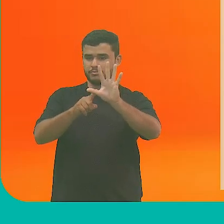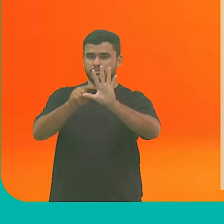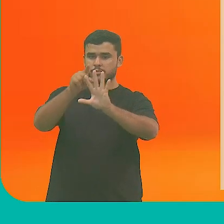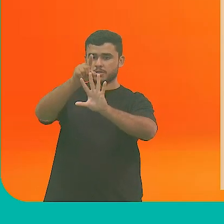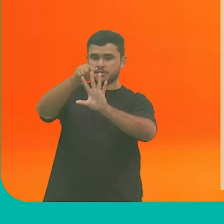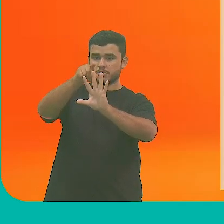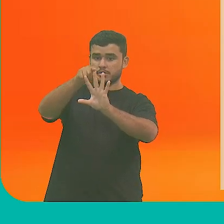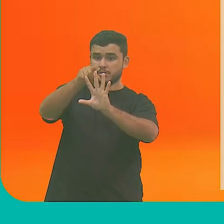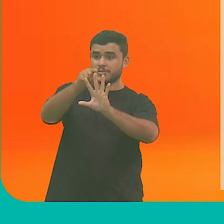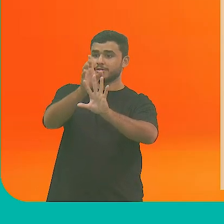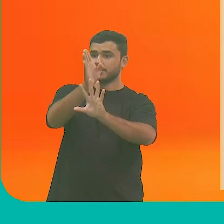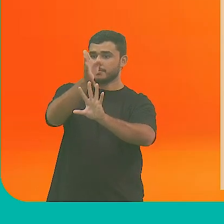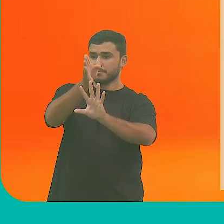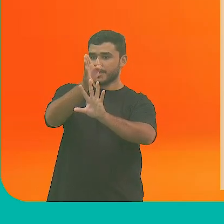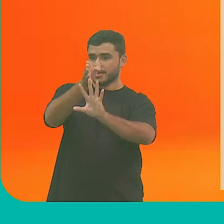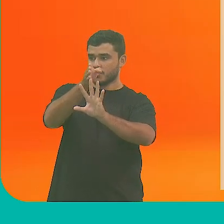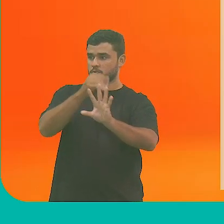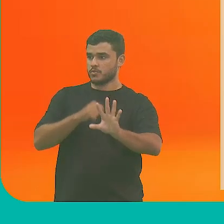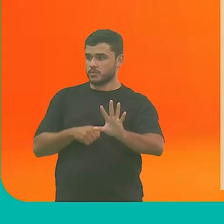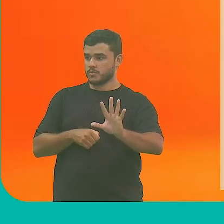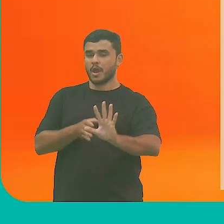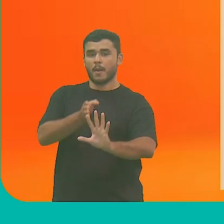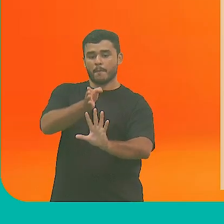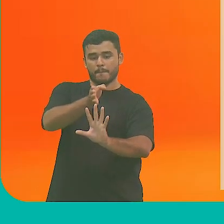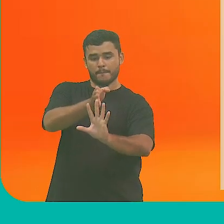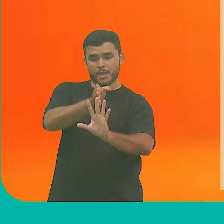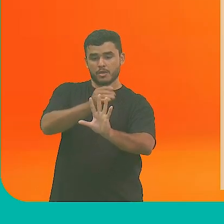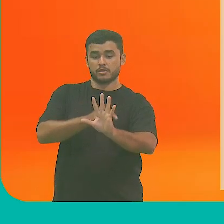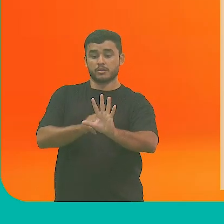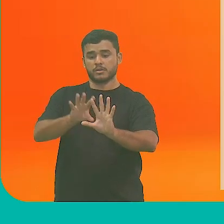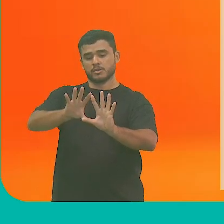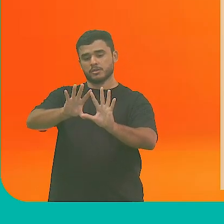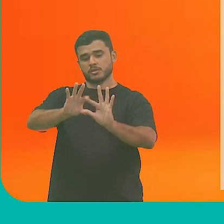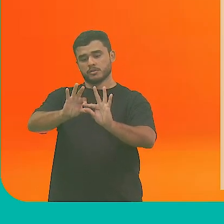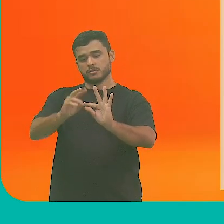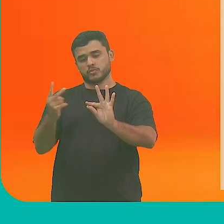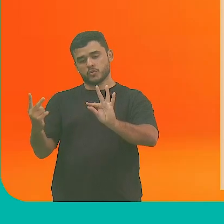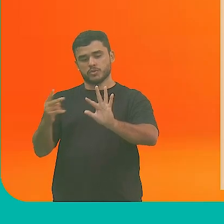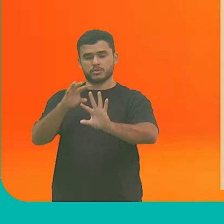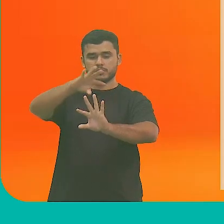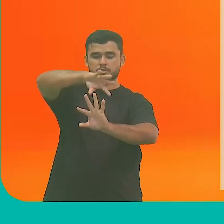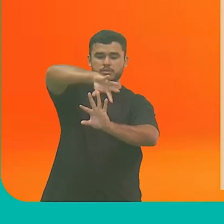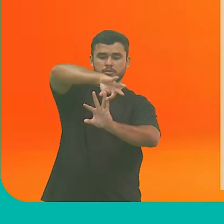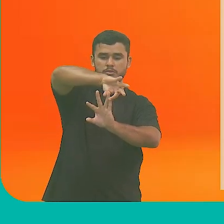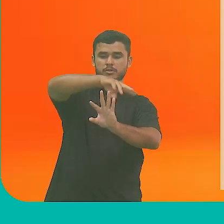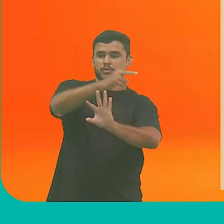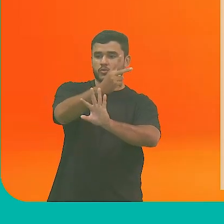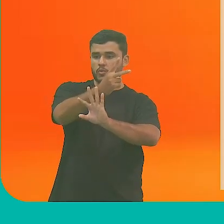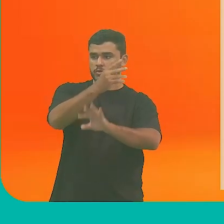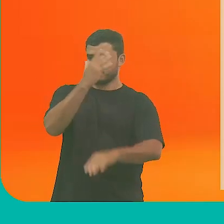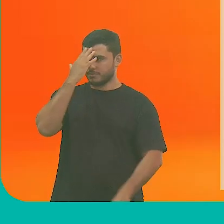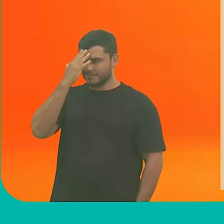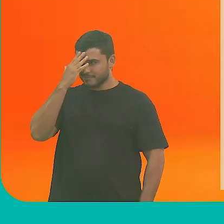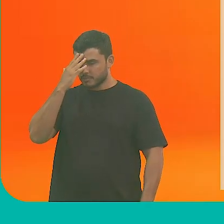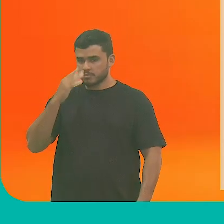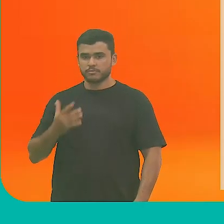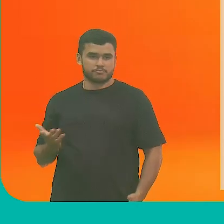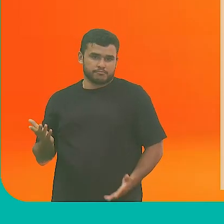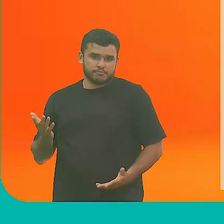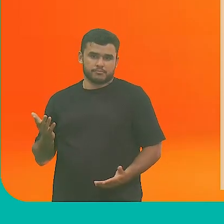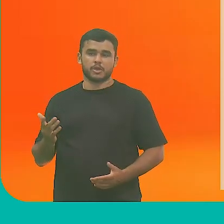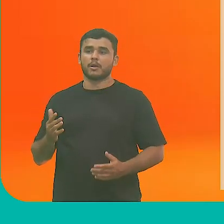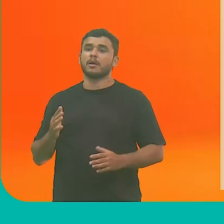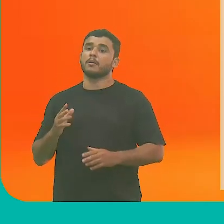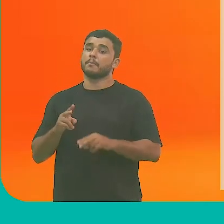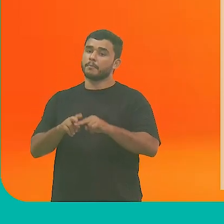é o terceiro? Porque tem 2 antes e 2 o quê? Depois, ok? Então